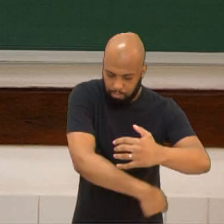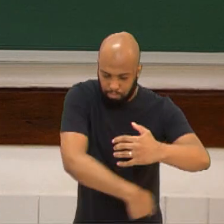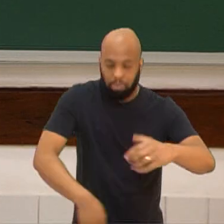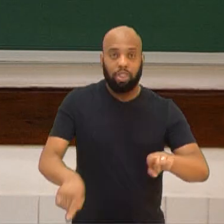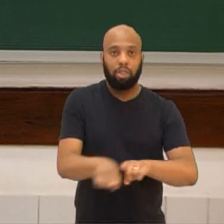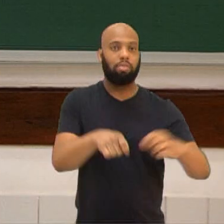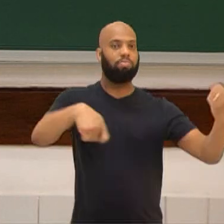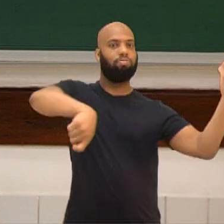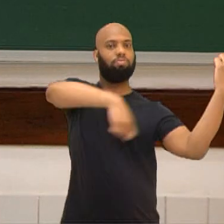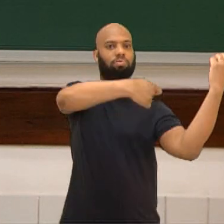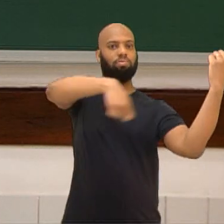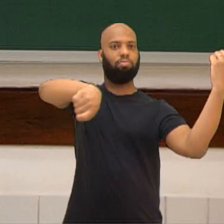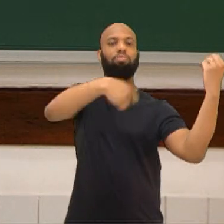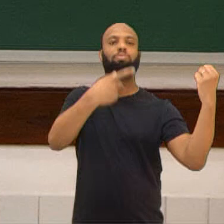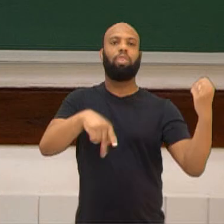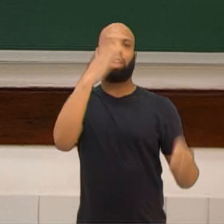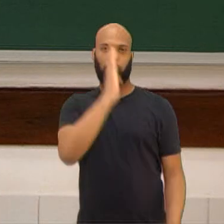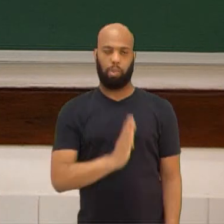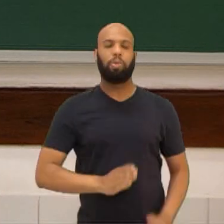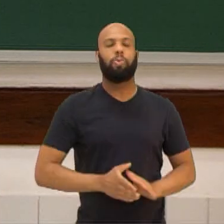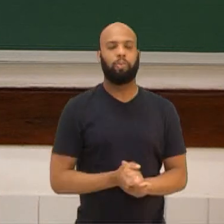brasileiro. Então ele tocava